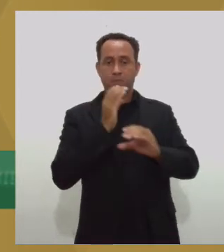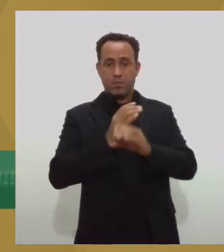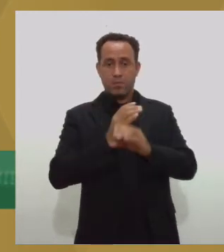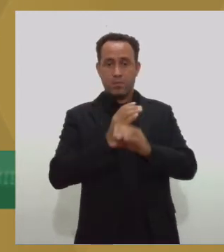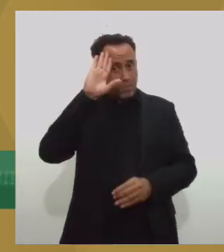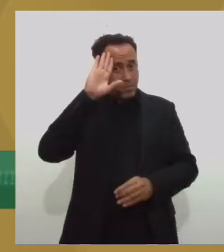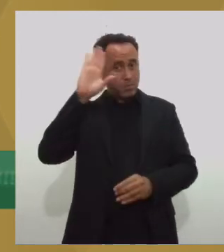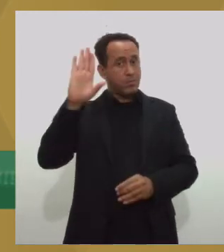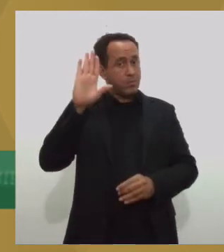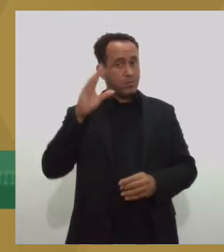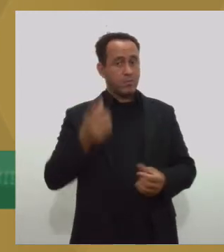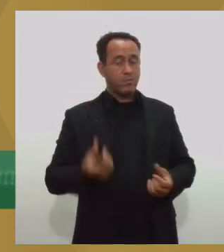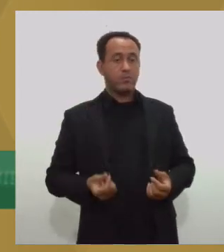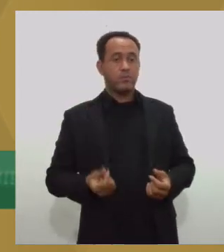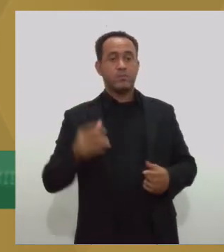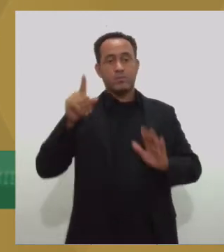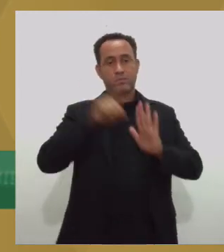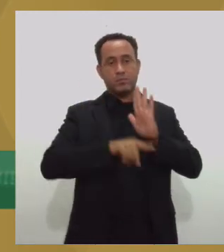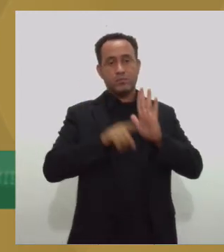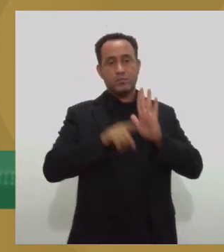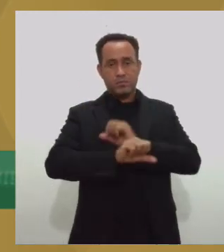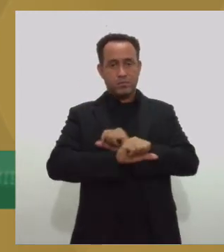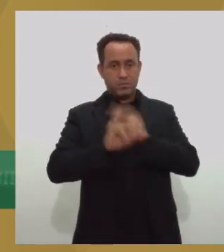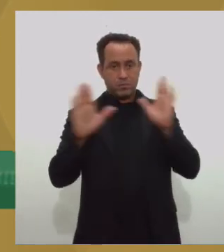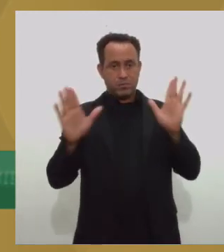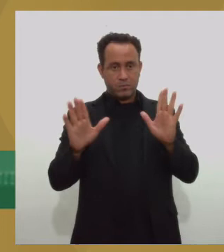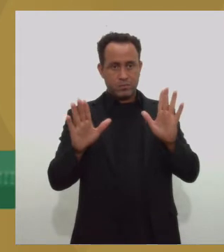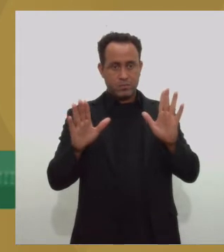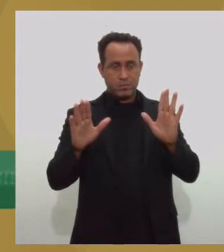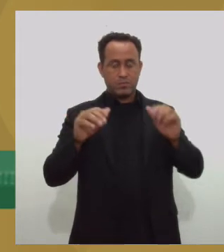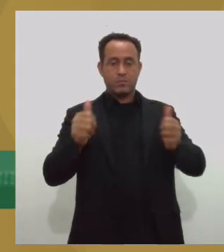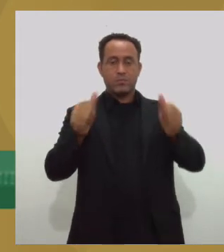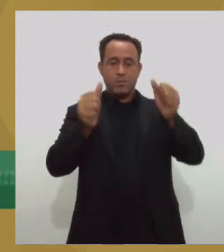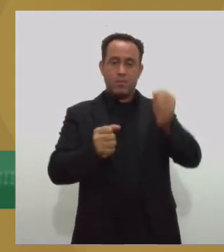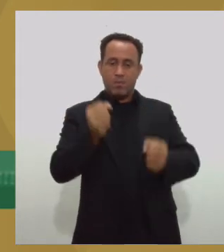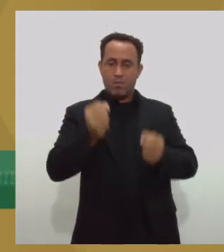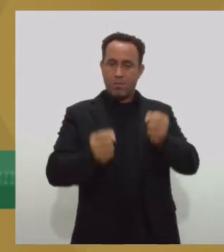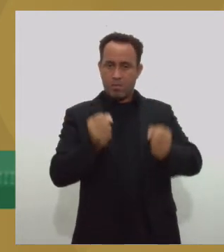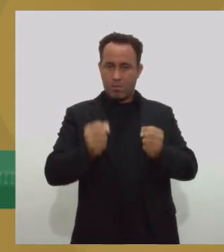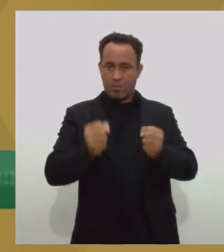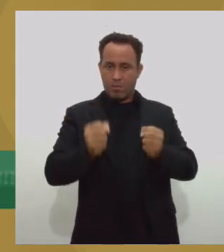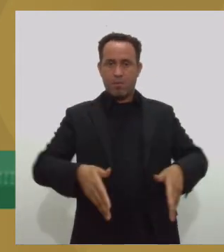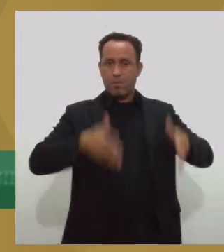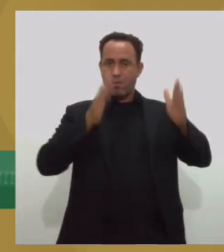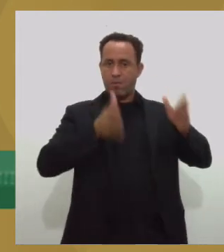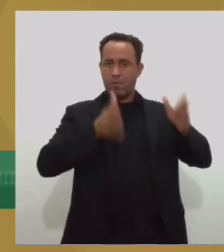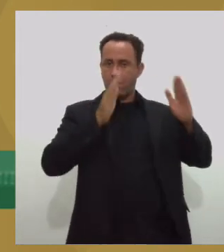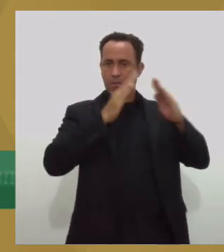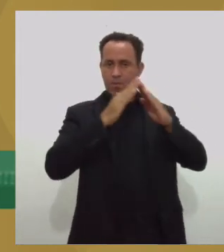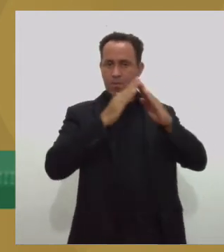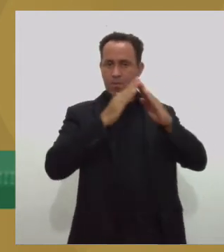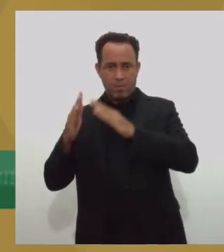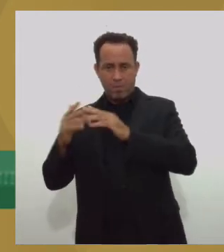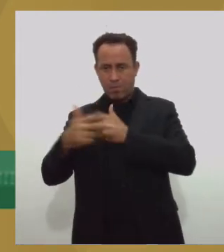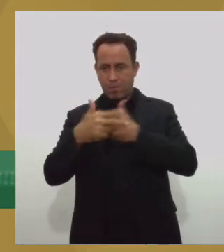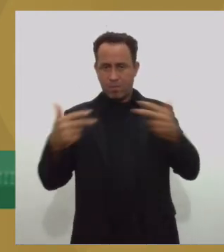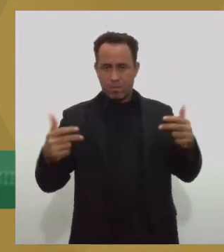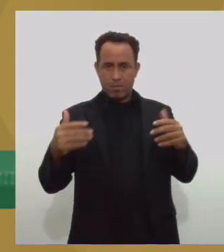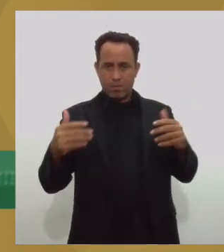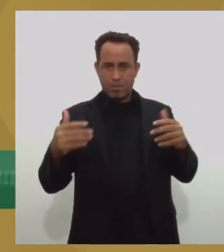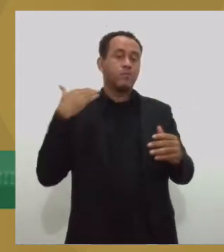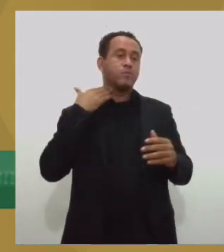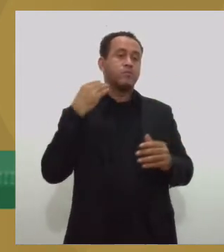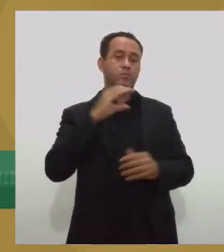prioritário em bens de menor liquidez, como imóveis e automóveis, de forma a evitar o bloqueio direto das contas bancárias